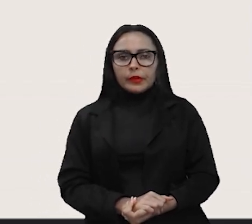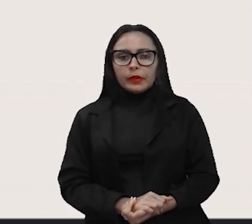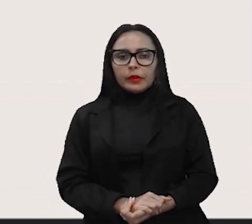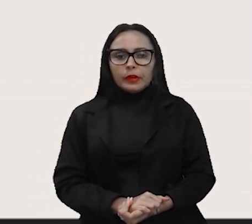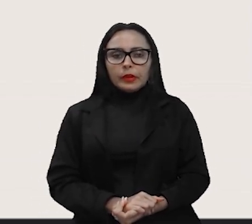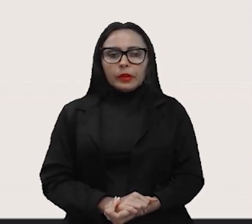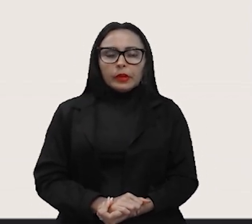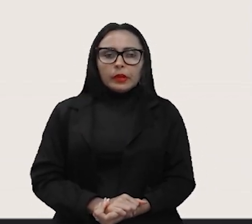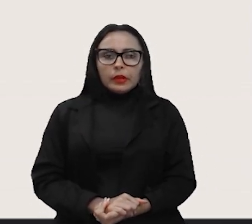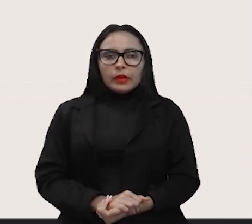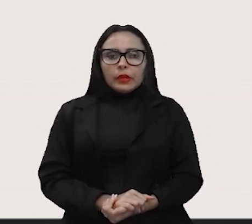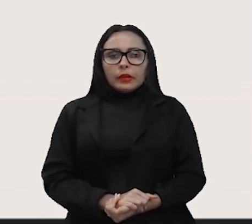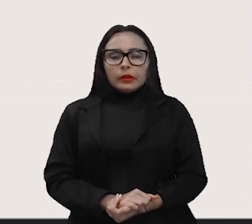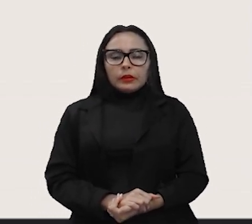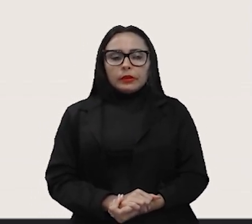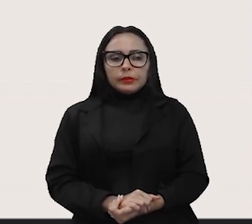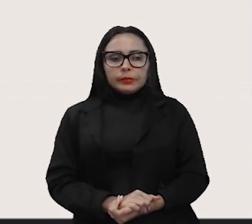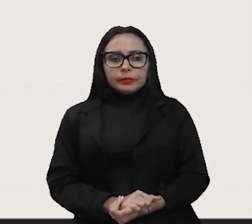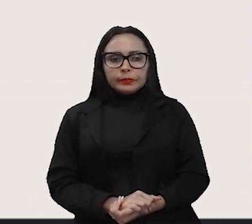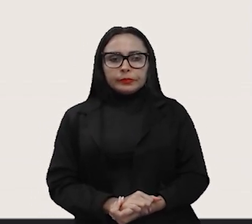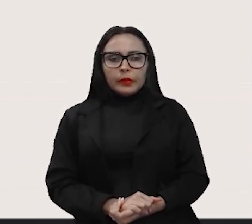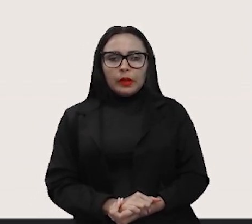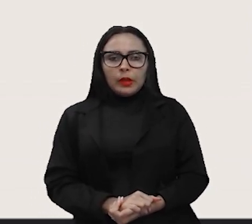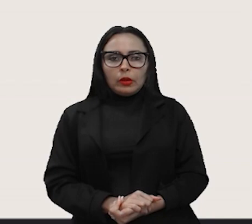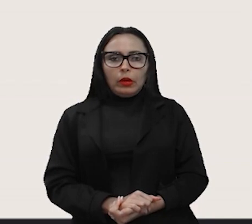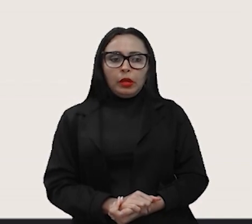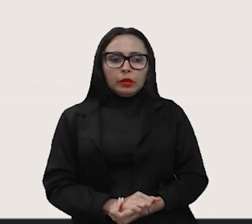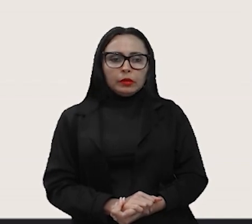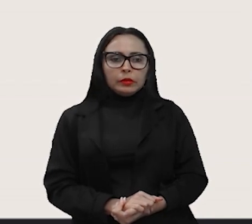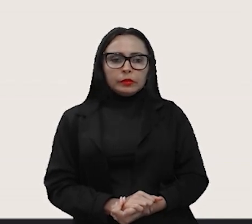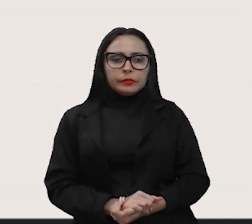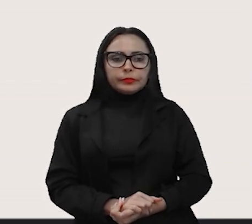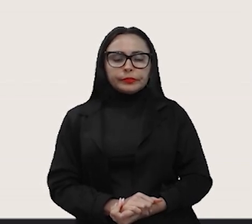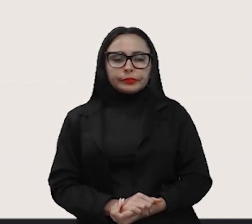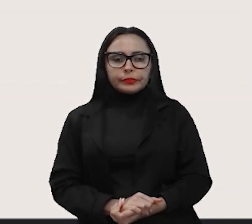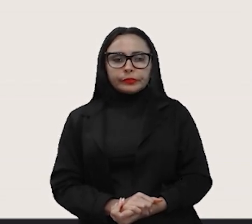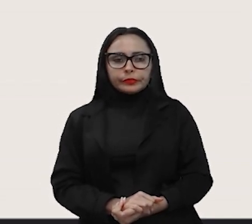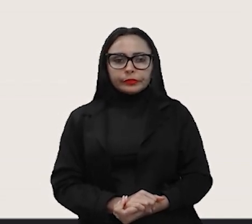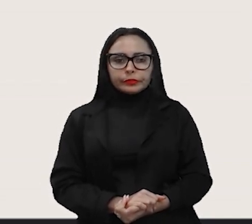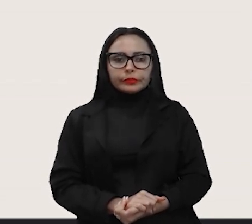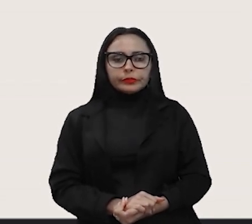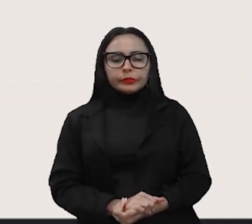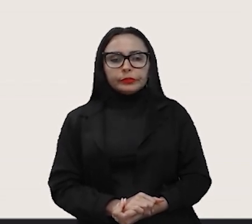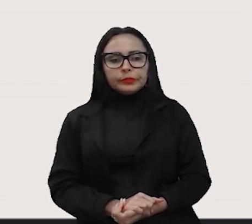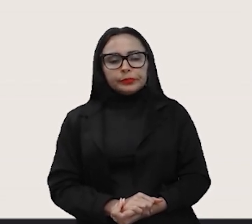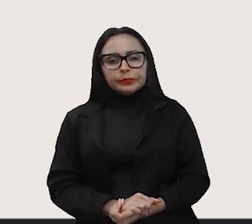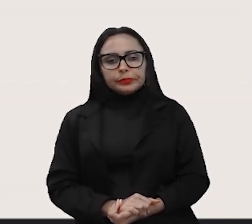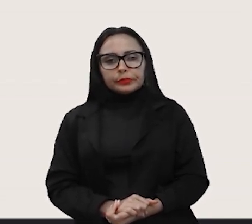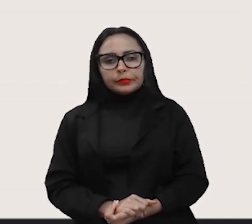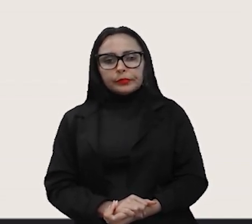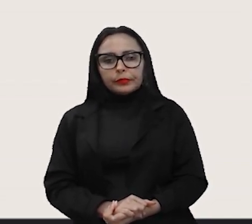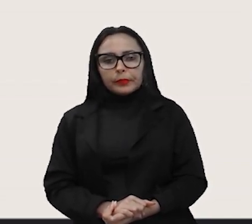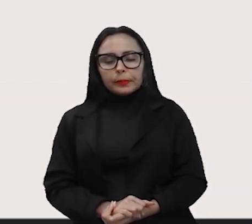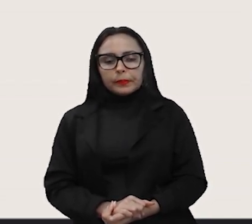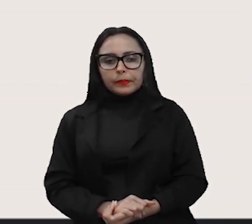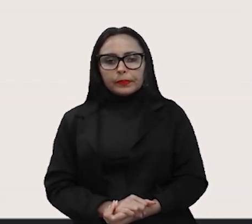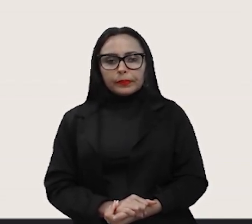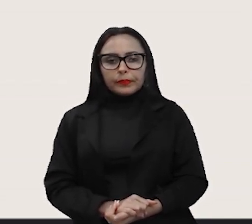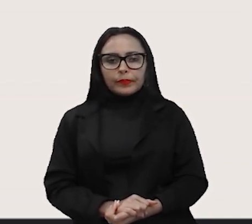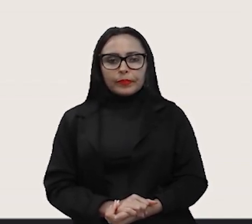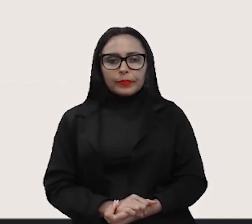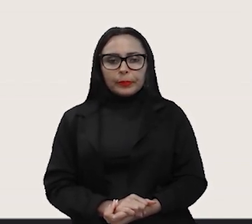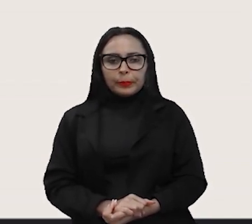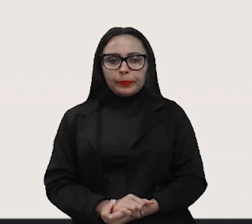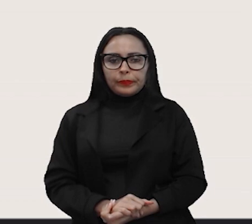Aí, qual é a ideia? Veja, quais são as glândulas que a gente vai ter que trabalhar? Primeira glândula, vocês vão ter que lembrar